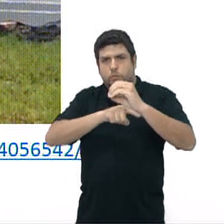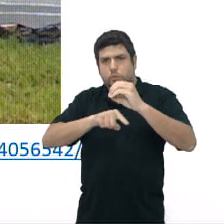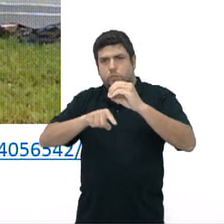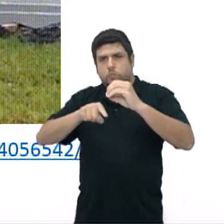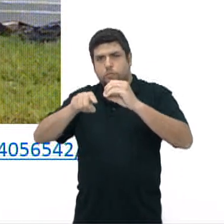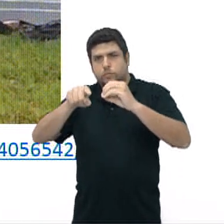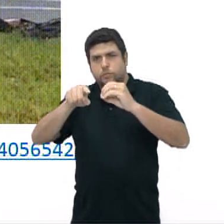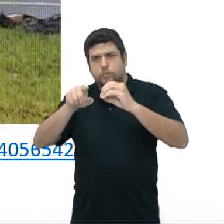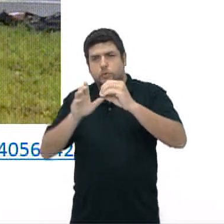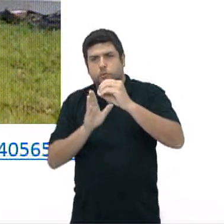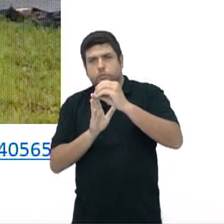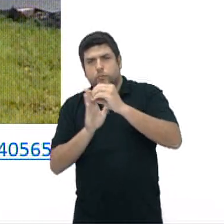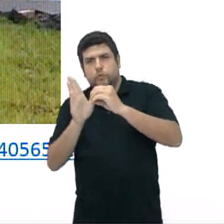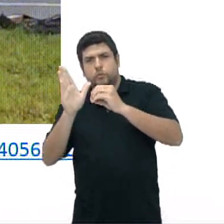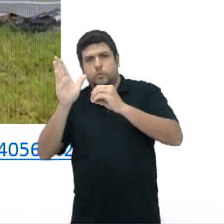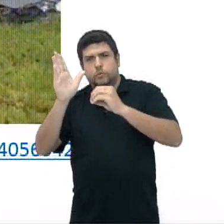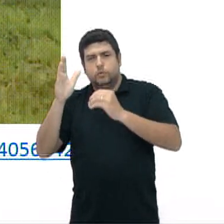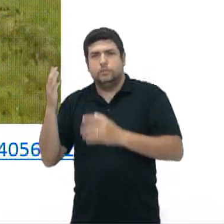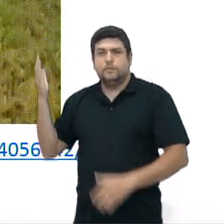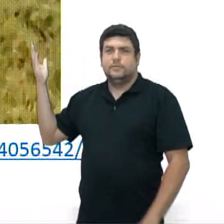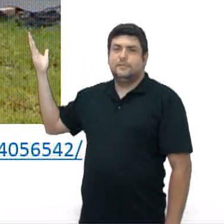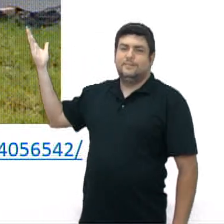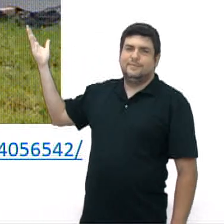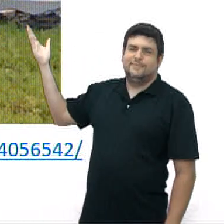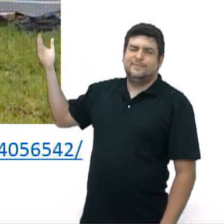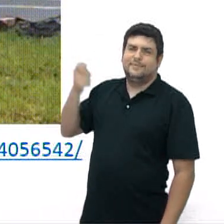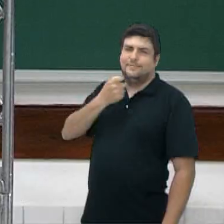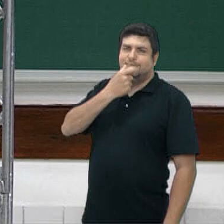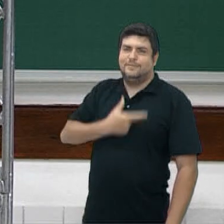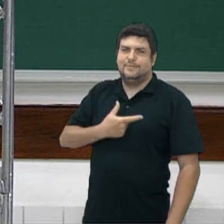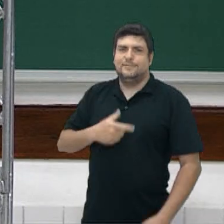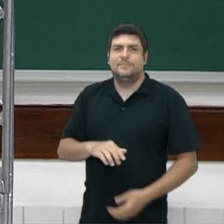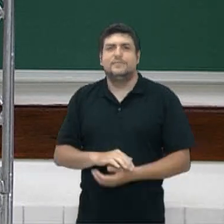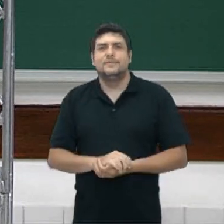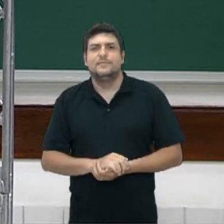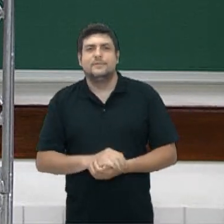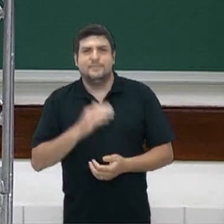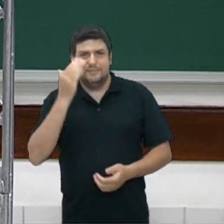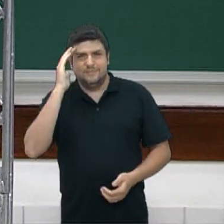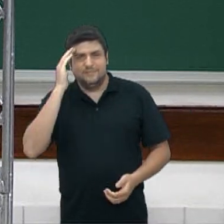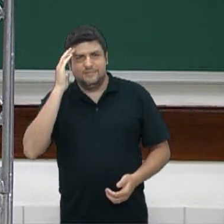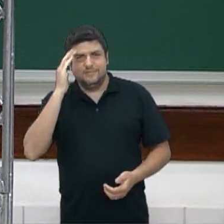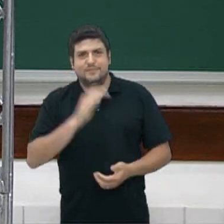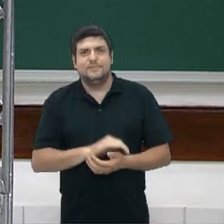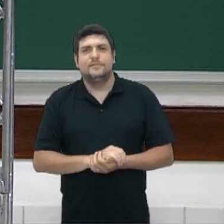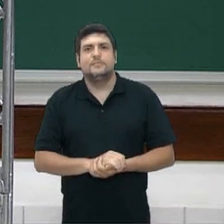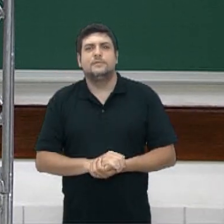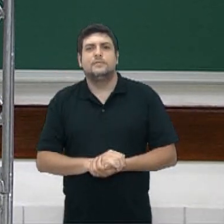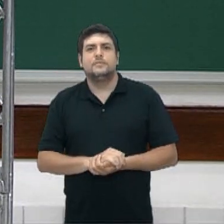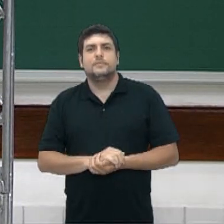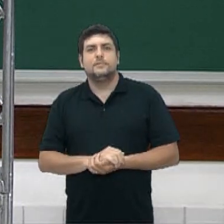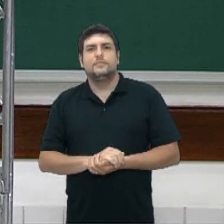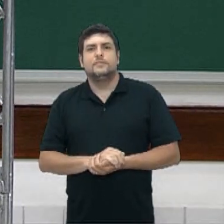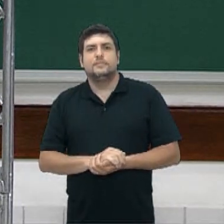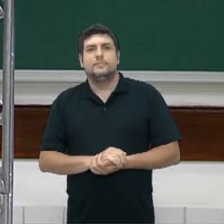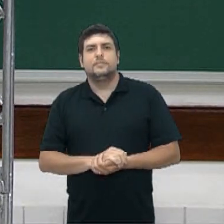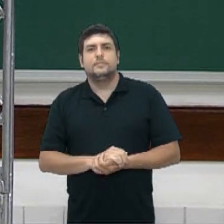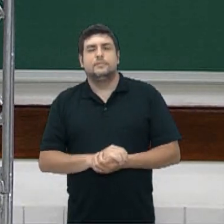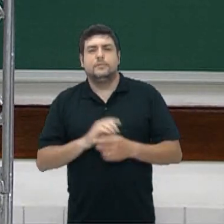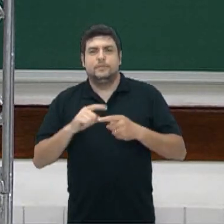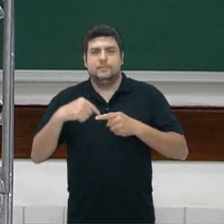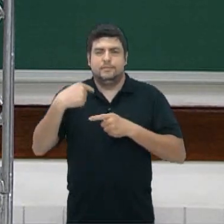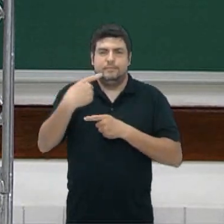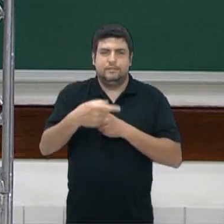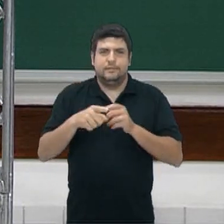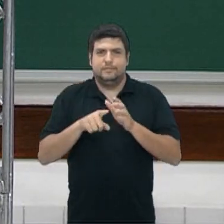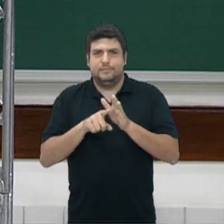ver nesse gifzinho aqui que vocês estão vendo. Ok, gente? Tranquila a questão? Vamos partir para a próxima questão